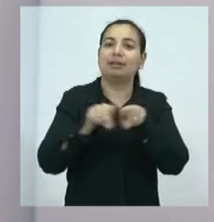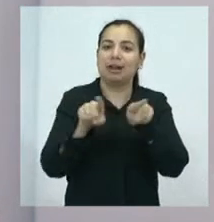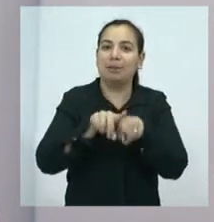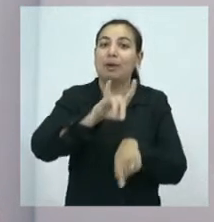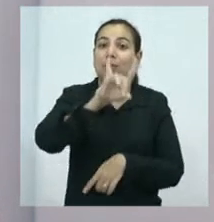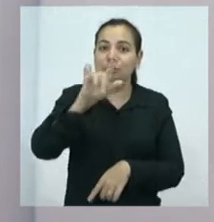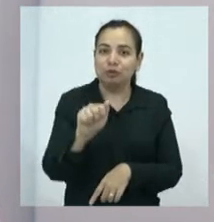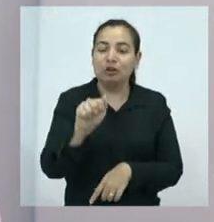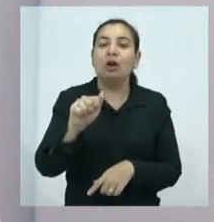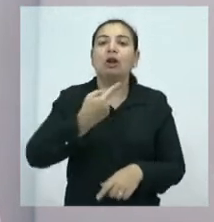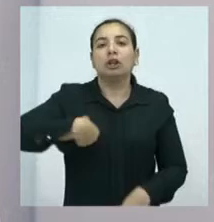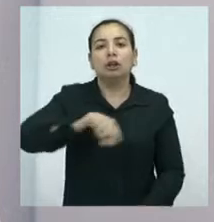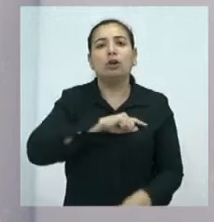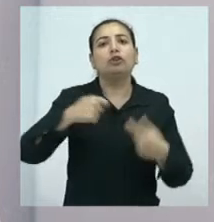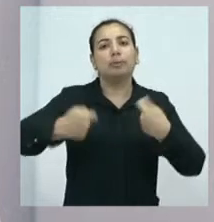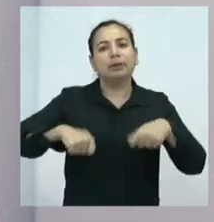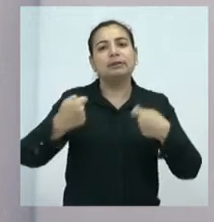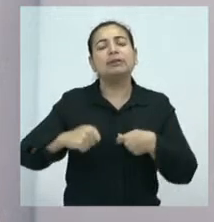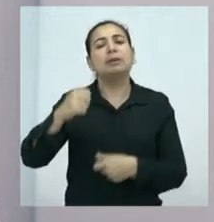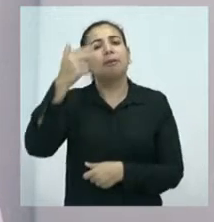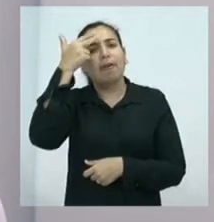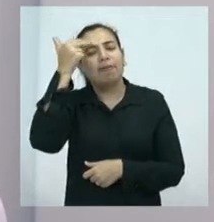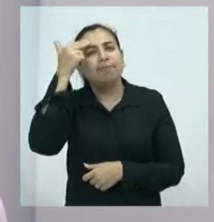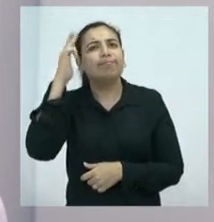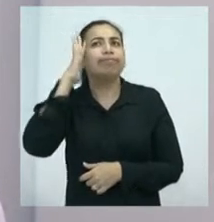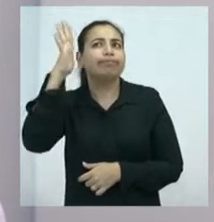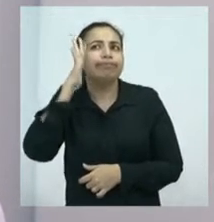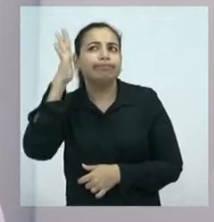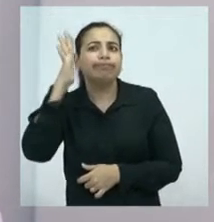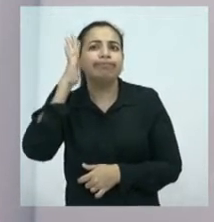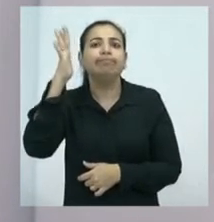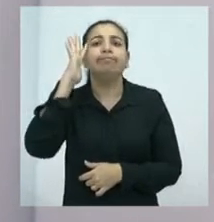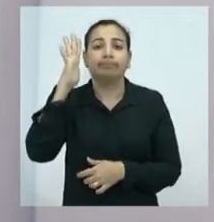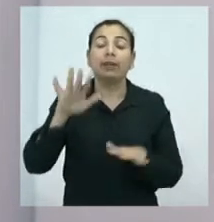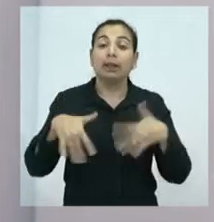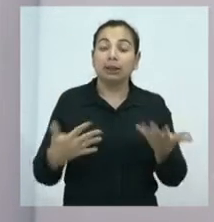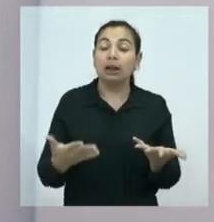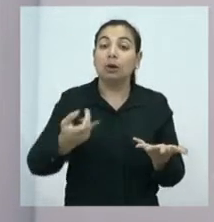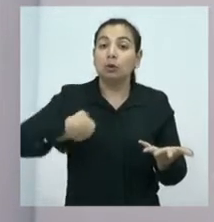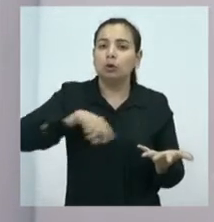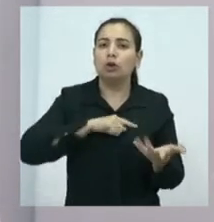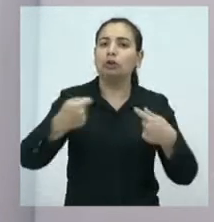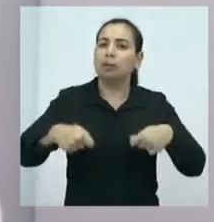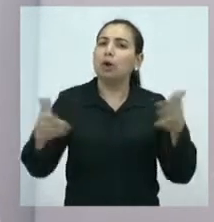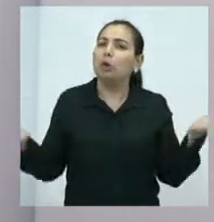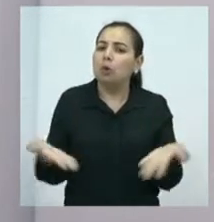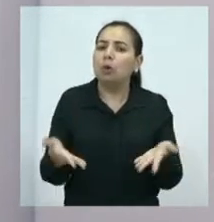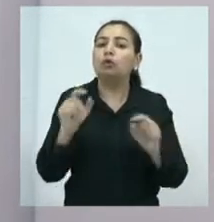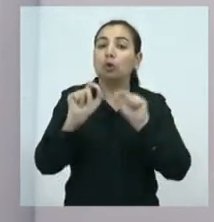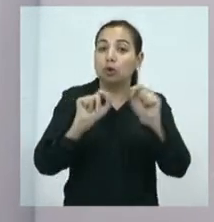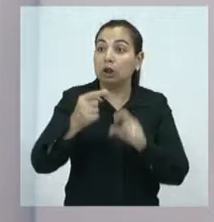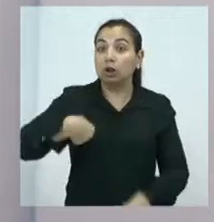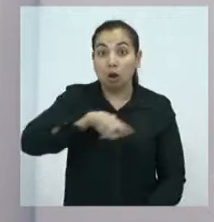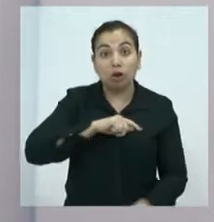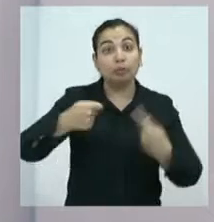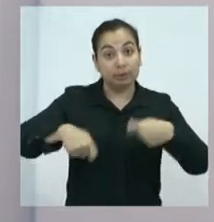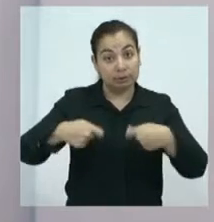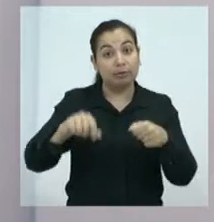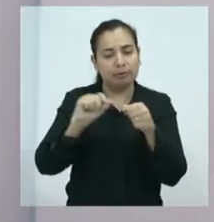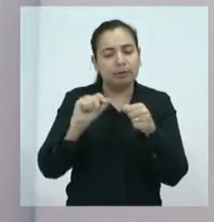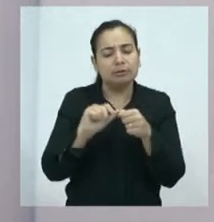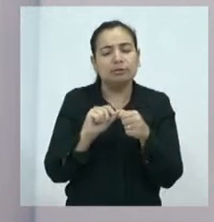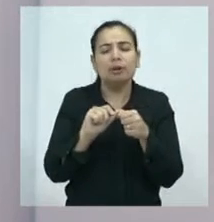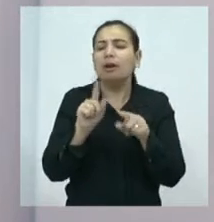todos nós devemos fazer uma reflexão. E a reflexão que a gente faz hoje, todos nós devemos fazer, é de